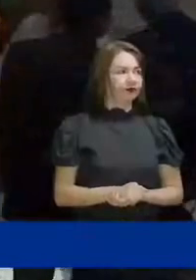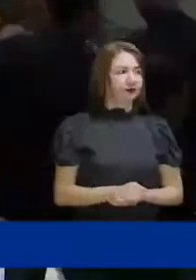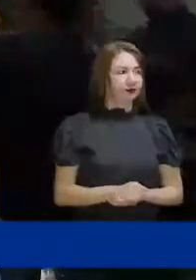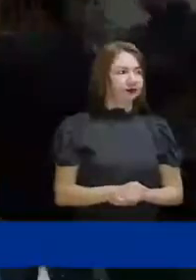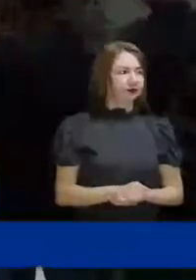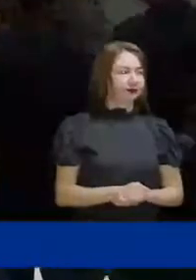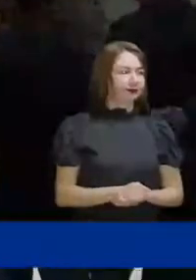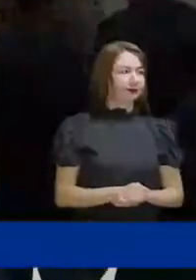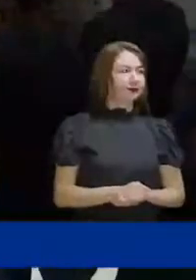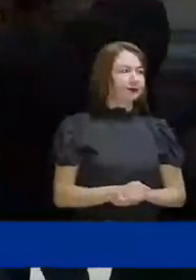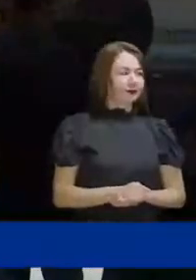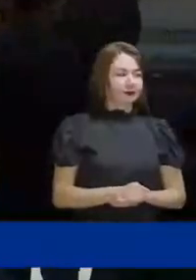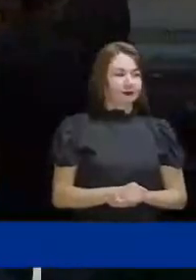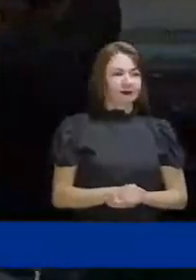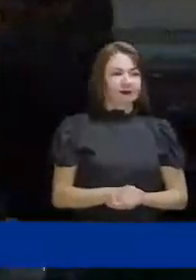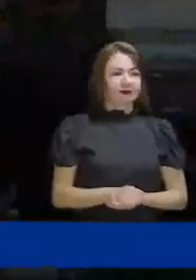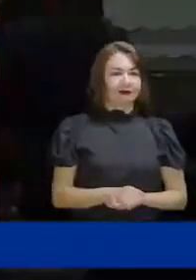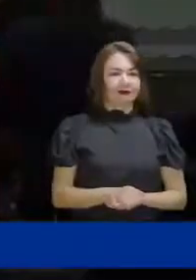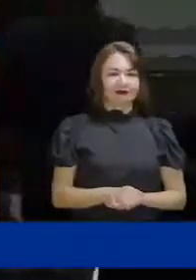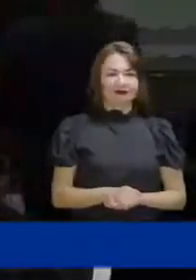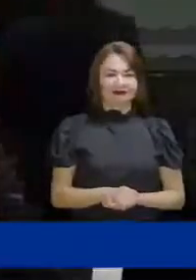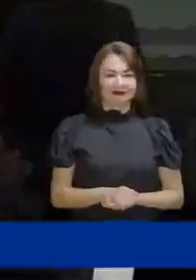Foco na parte central da mesa.